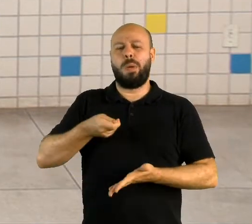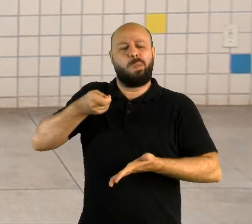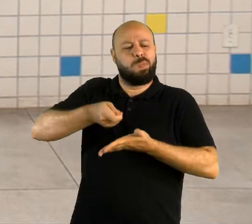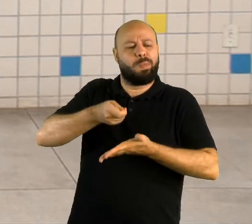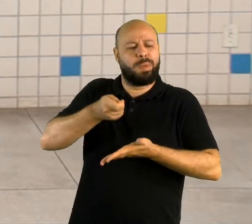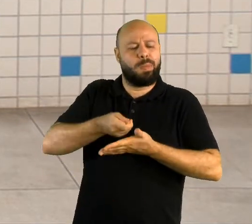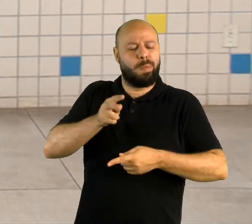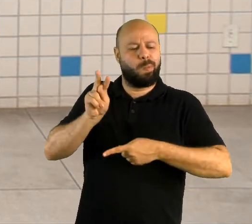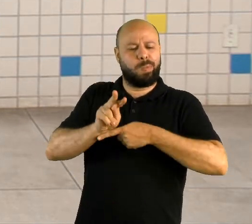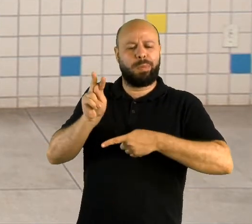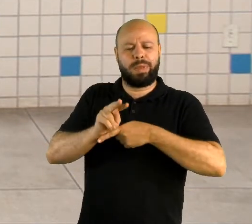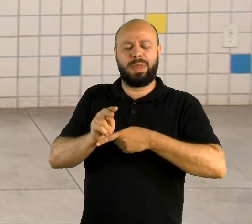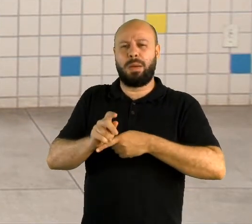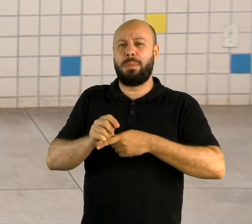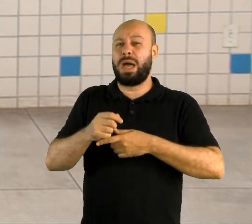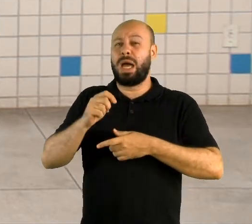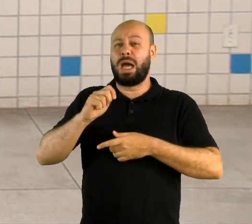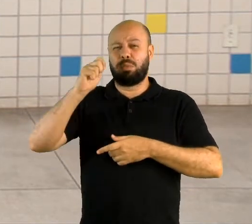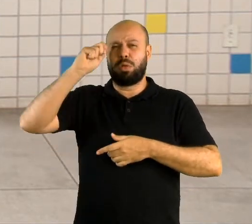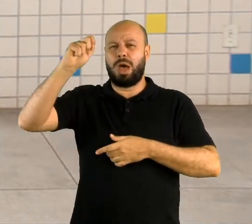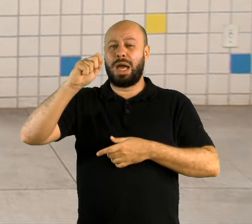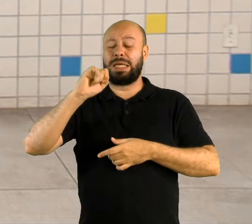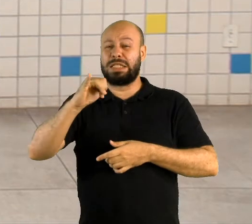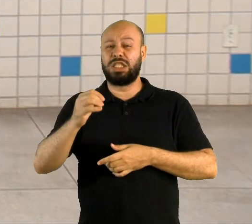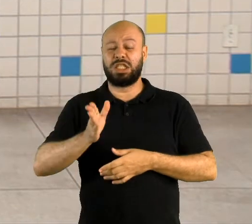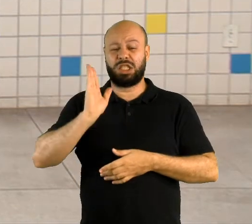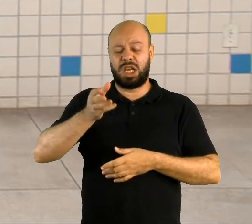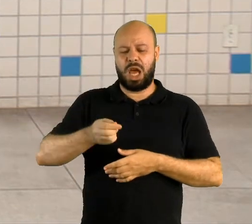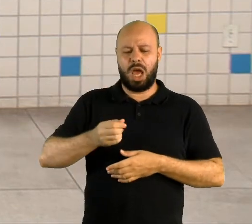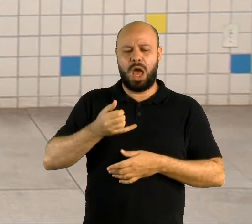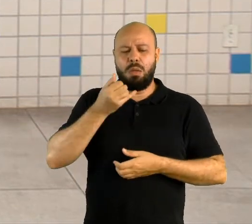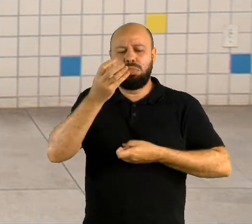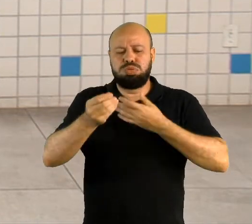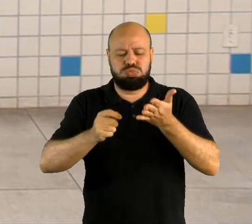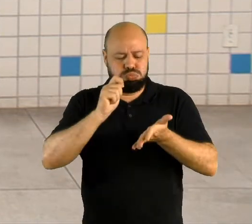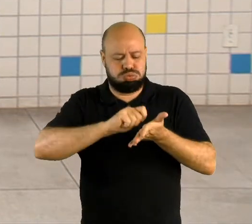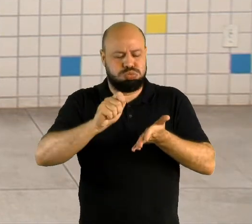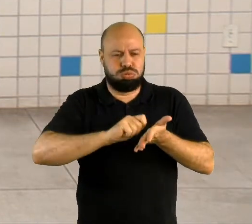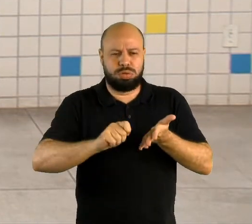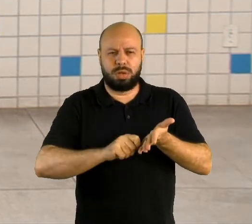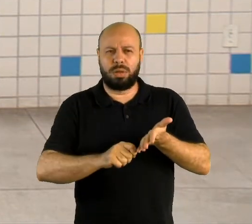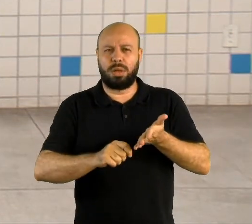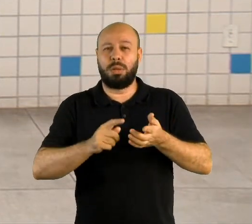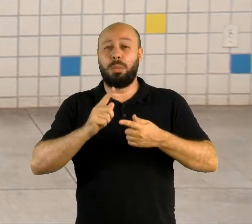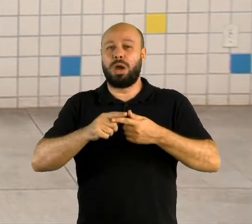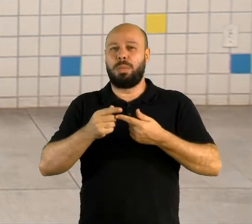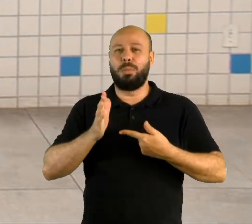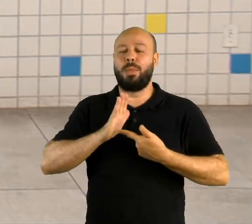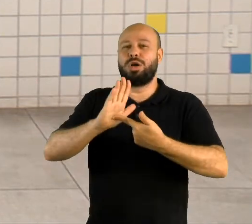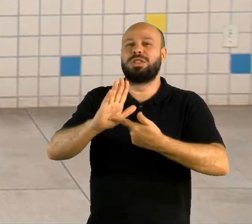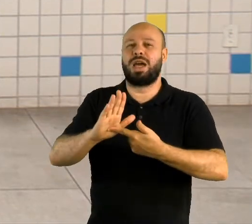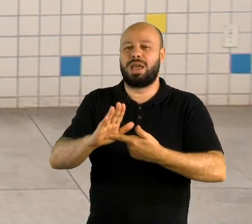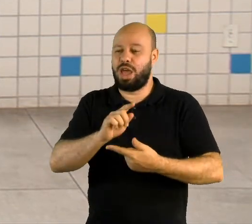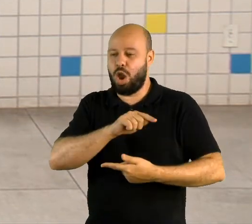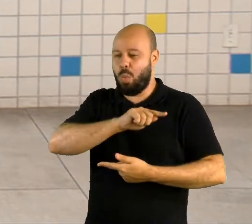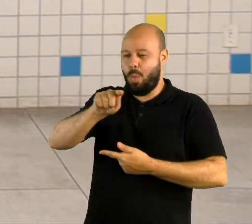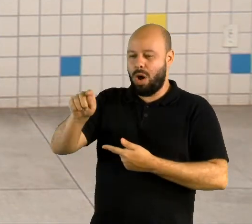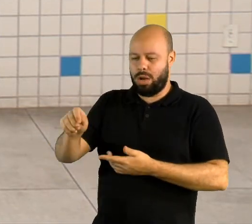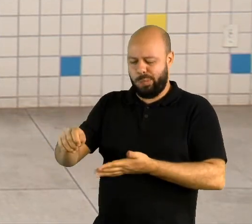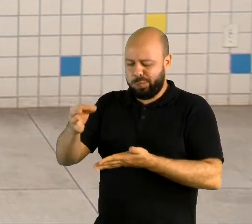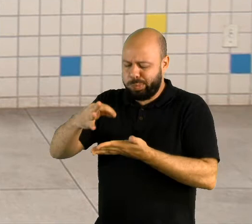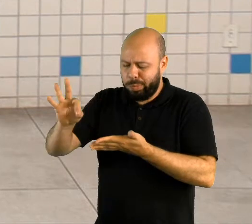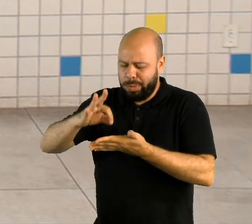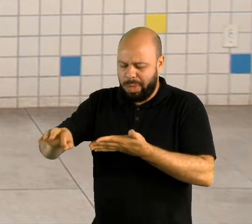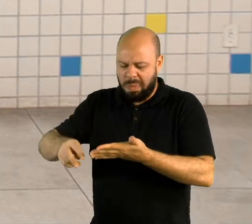autores depois que eles confessaram ter feito o que fizeram para mostrar que os corretores não leem as